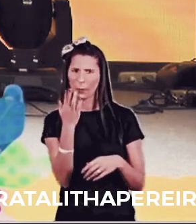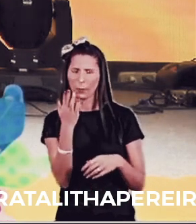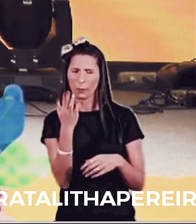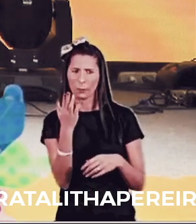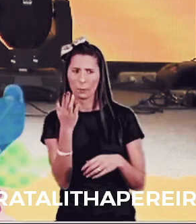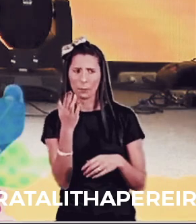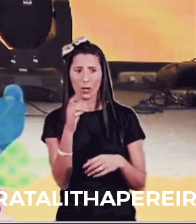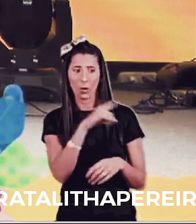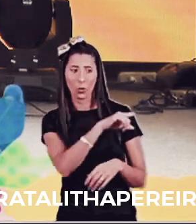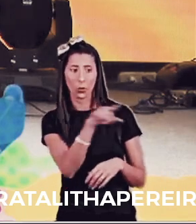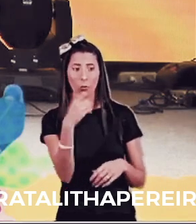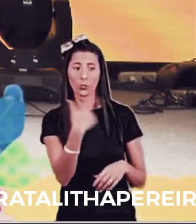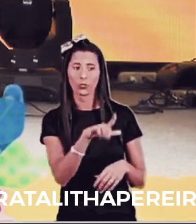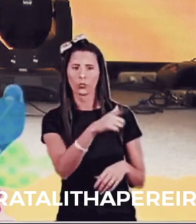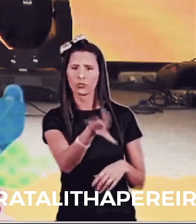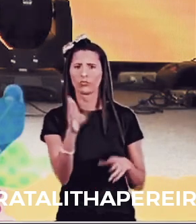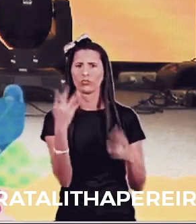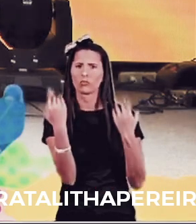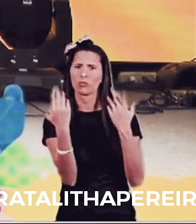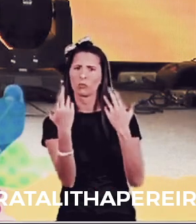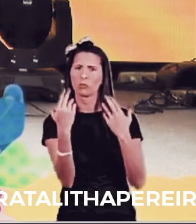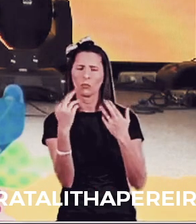Aí Deus foi lá e falou o seguinte,